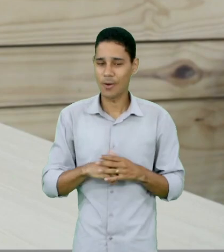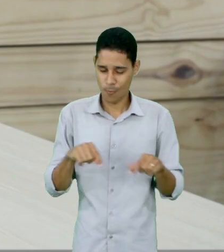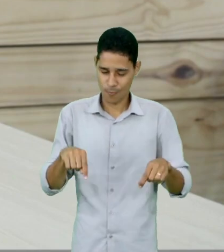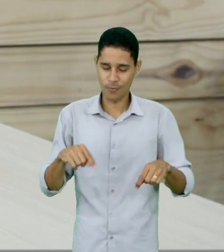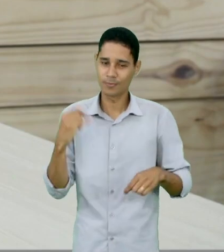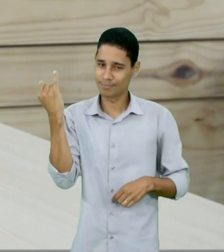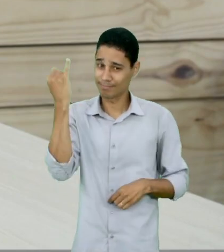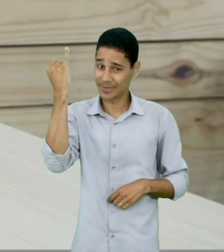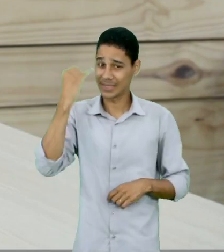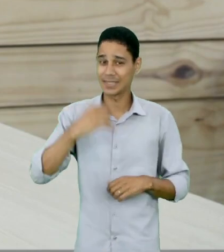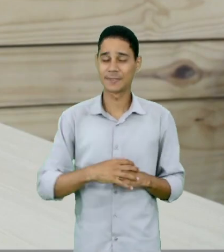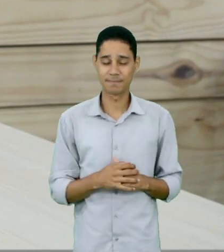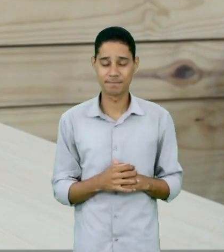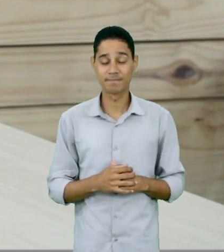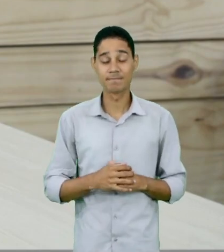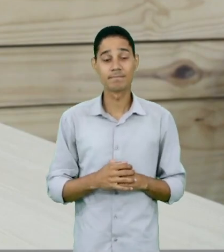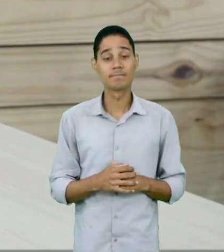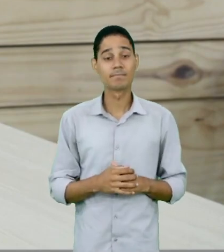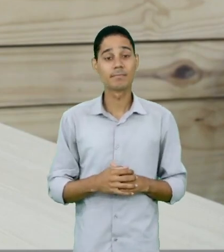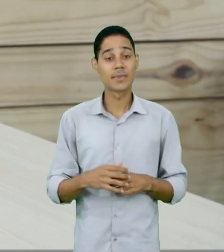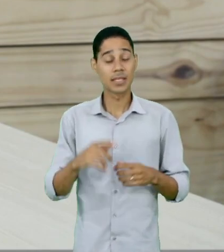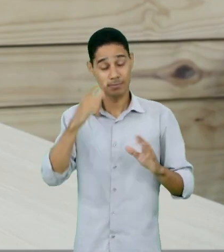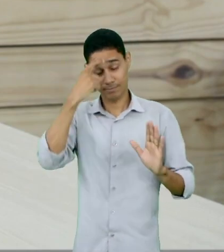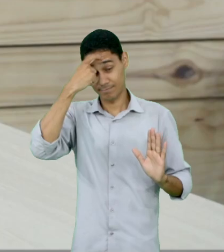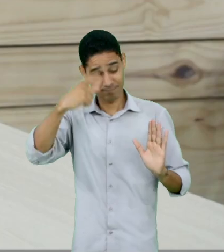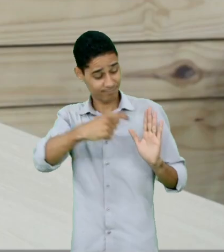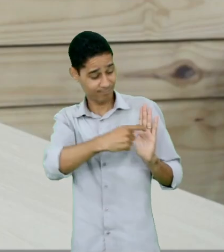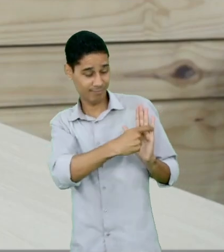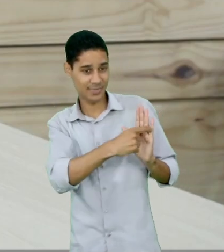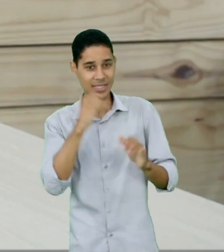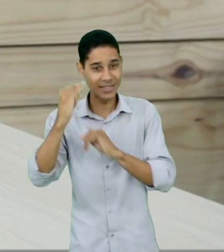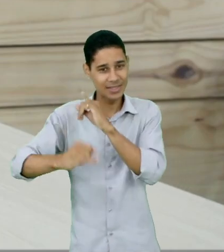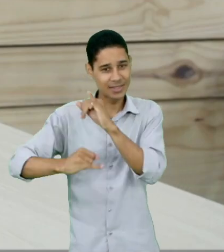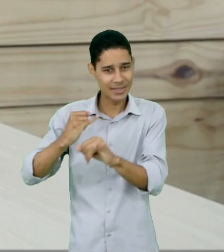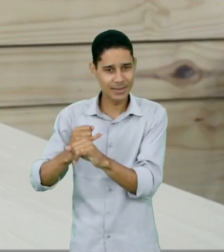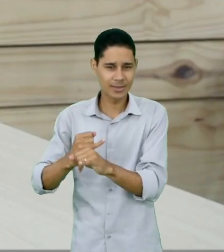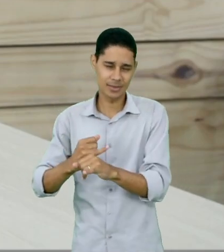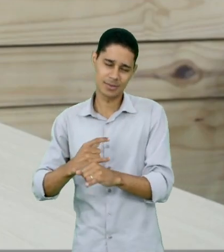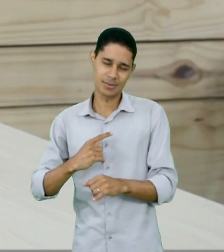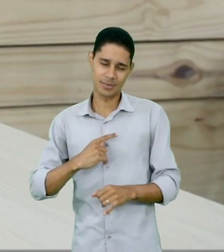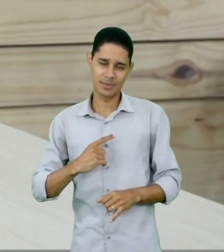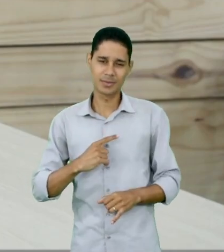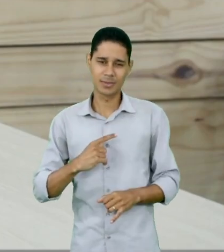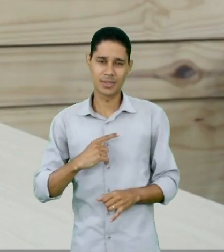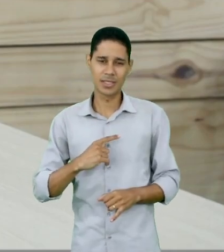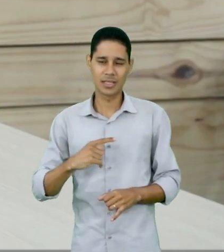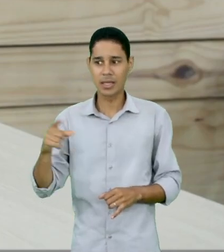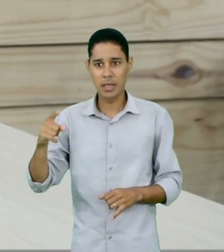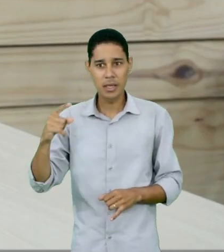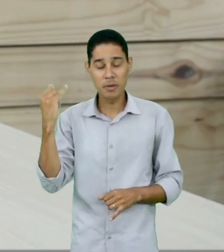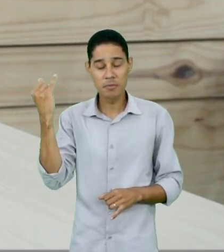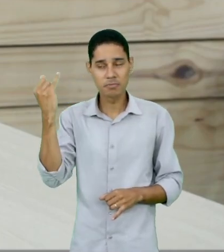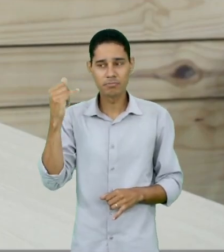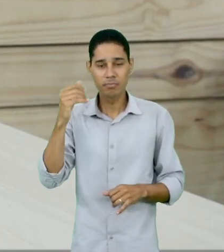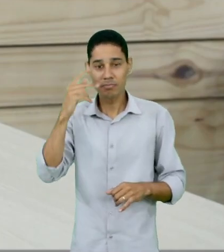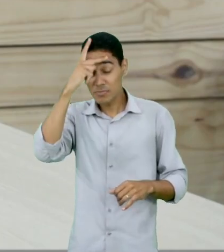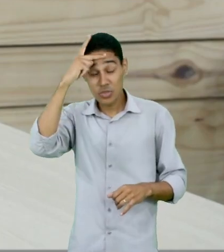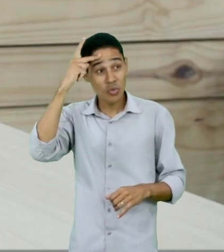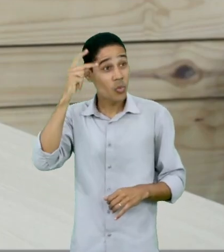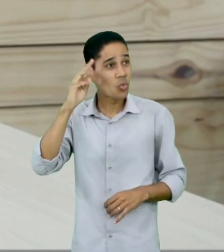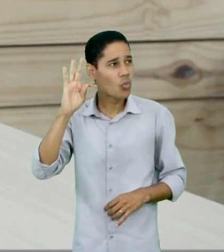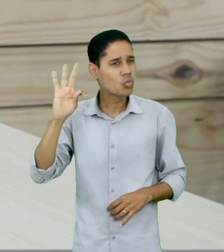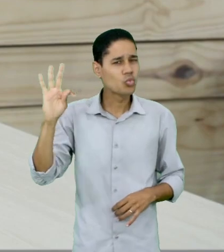né? Inteligência artificial na web. Tem um exemplo muito claro de inteligência artificial que quase todos já